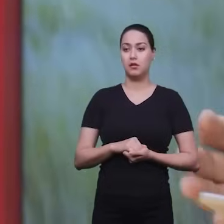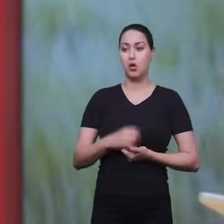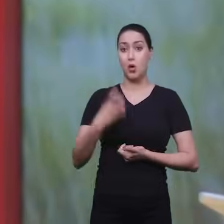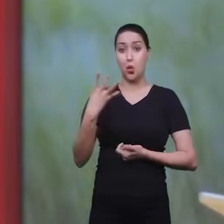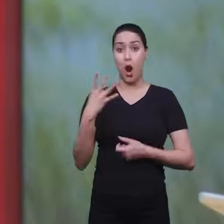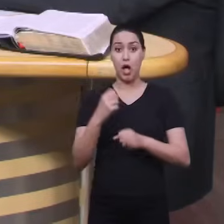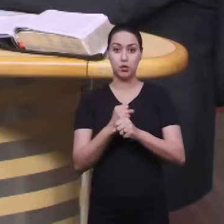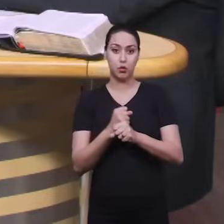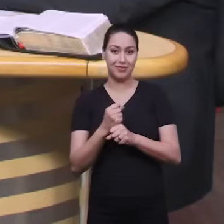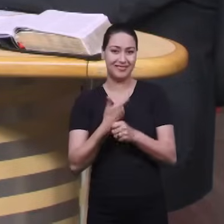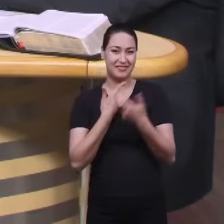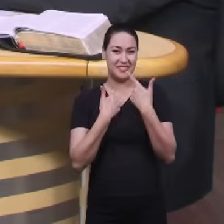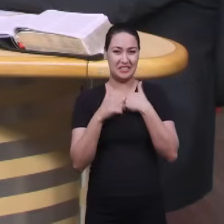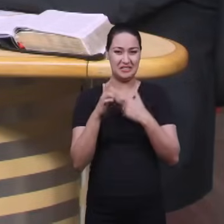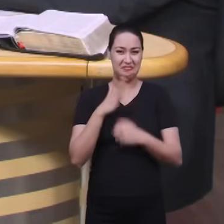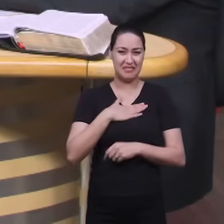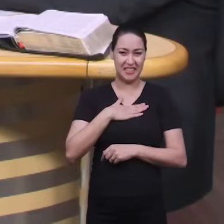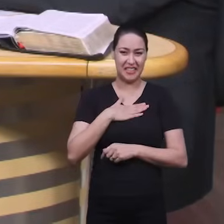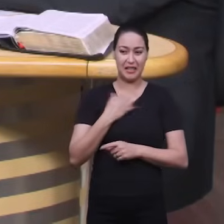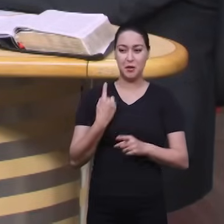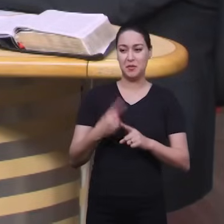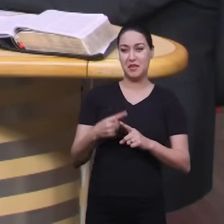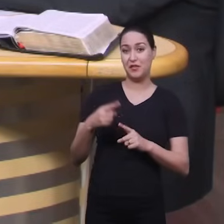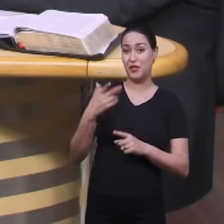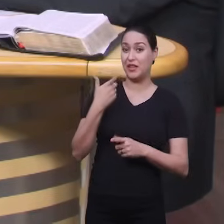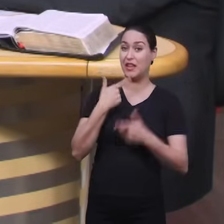atuando o que você queria né